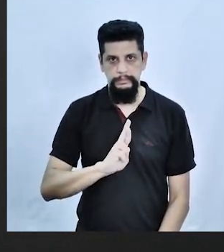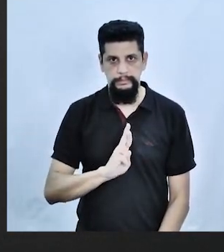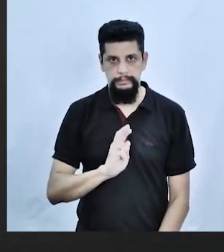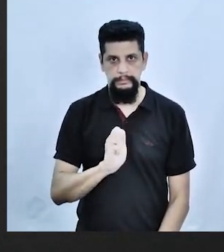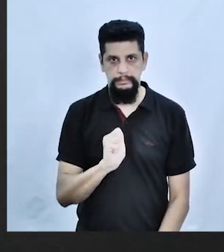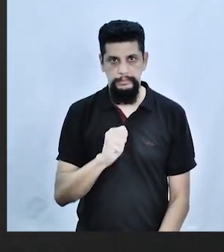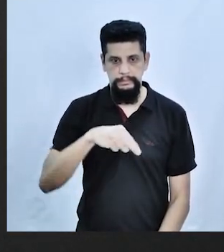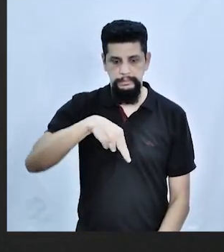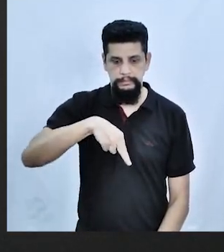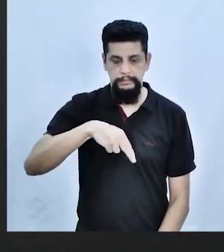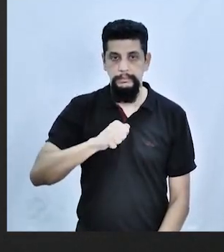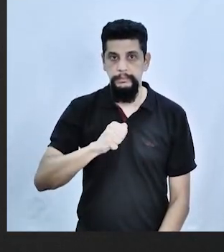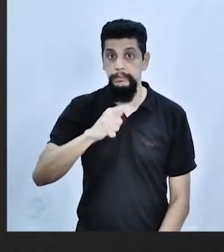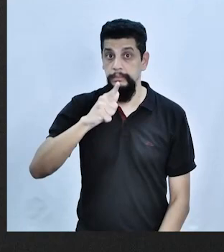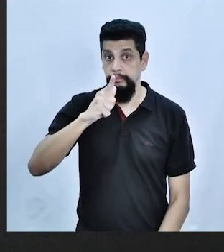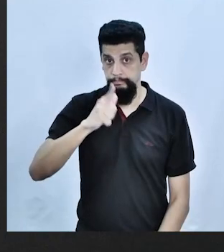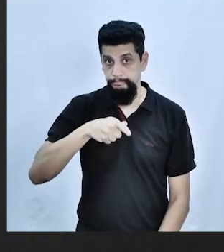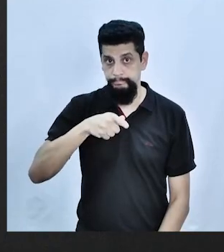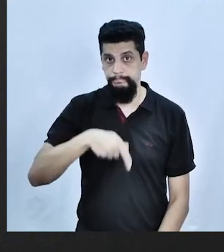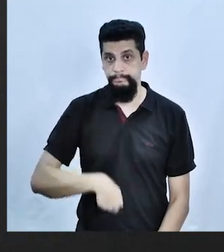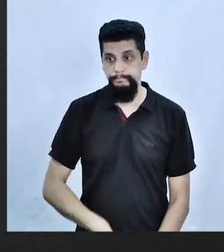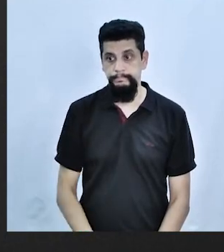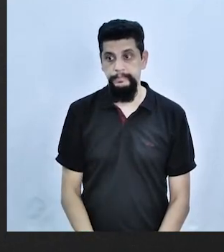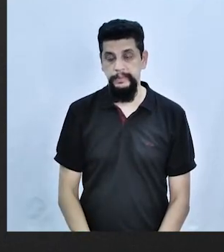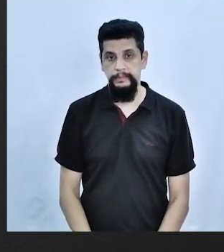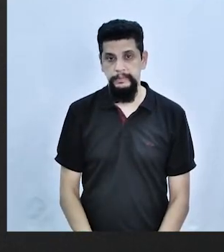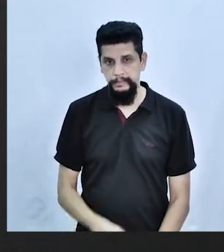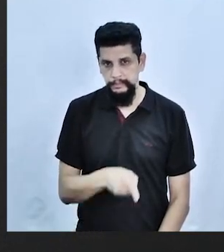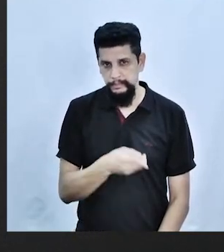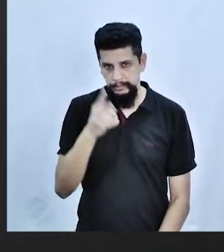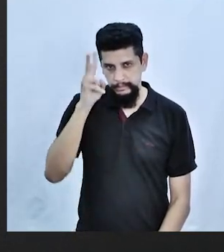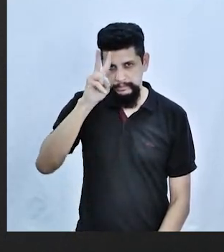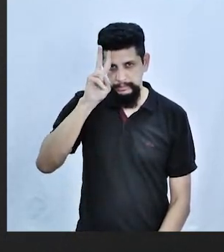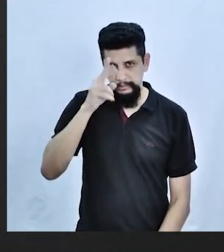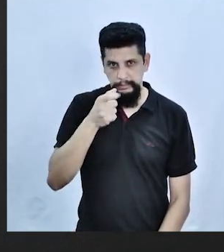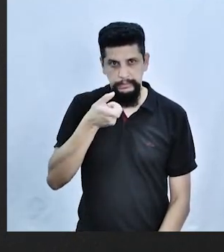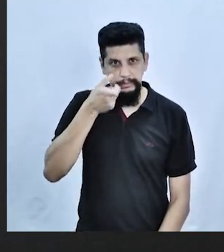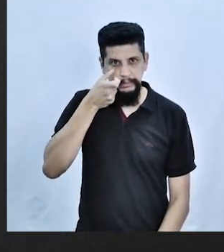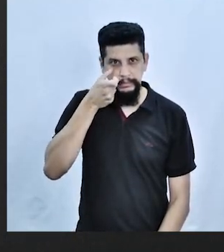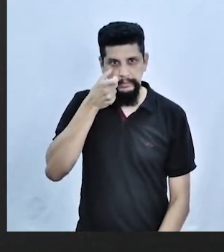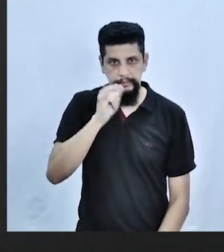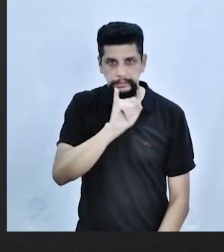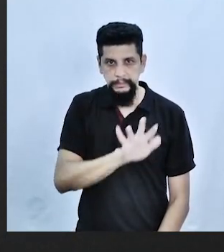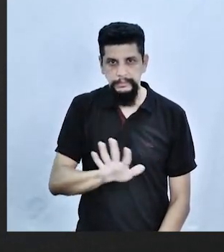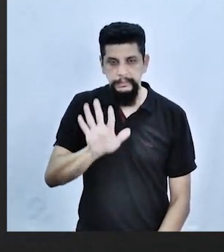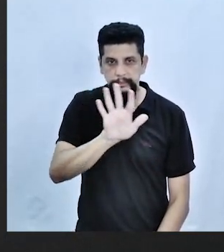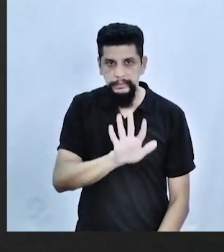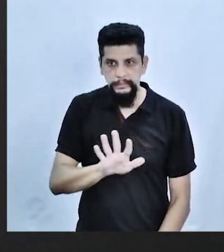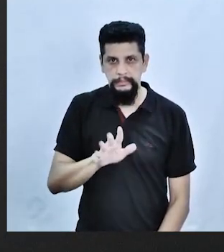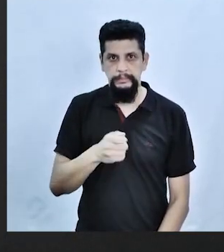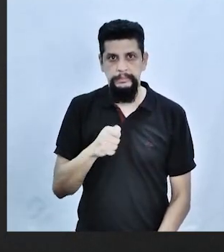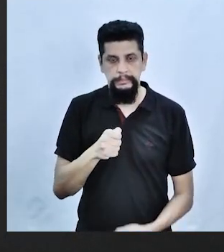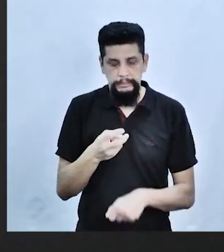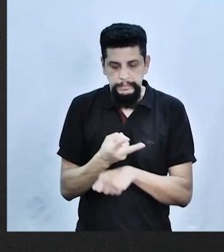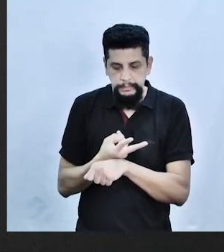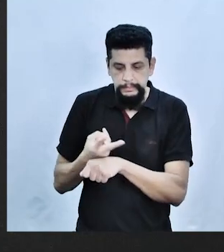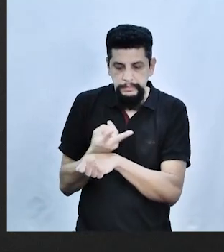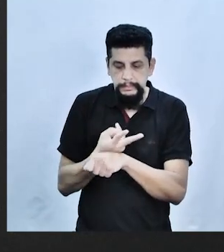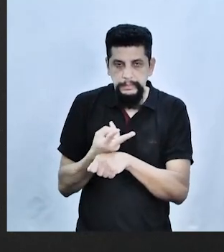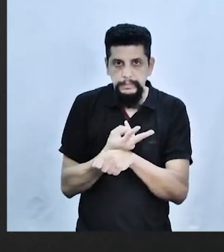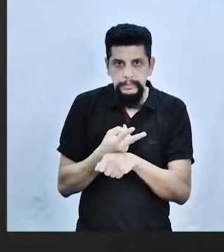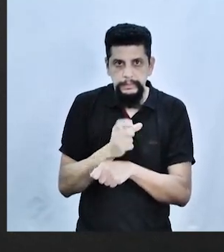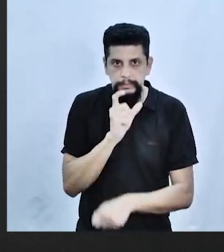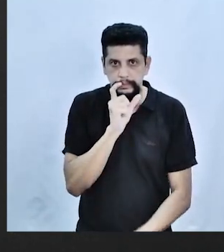Montamos aqui o mapa do Paraná, olha. Lembram dele que vocês viram lá na imagem que vocês tinham